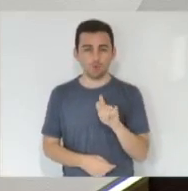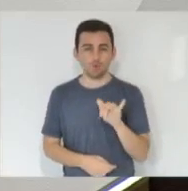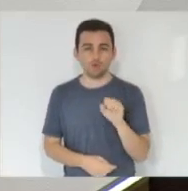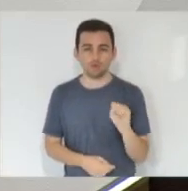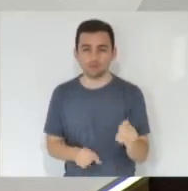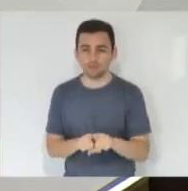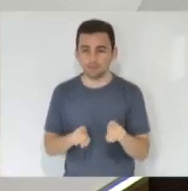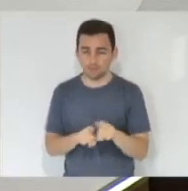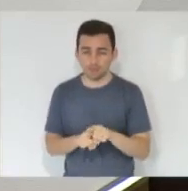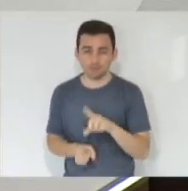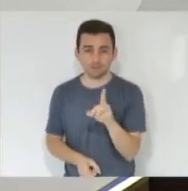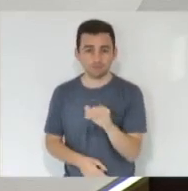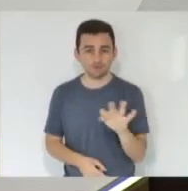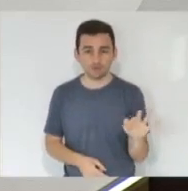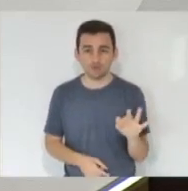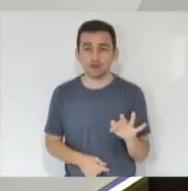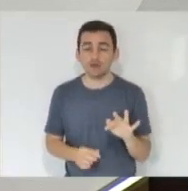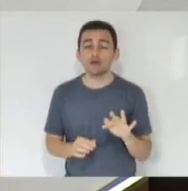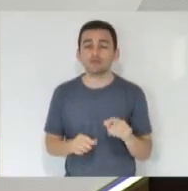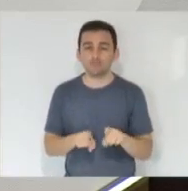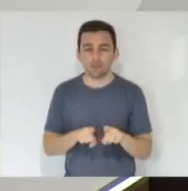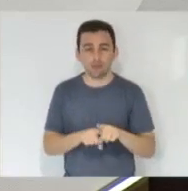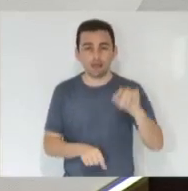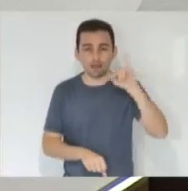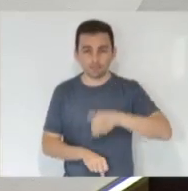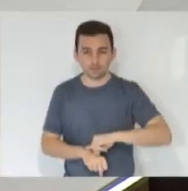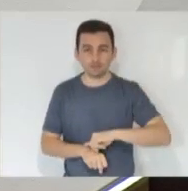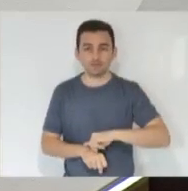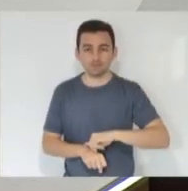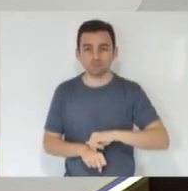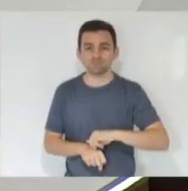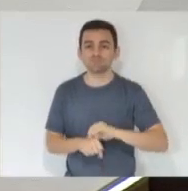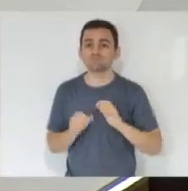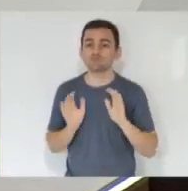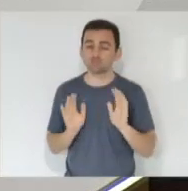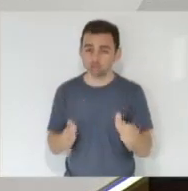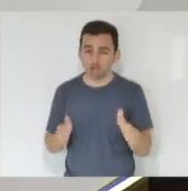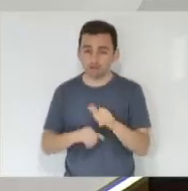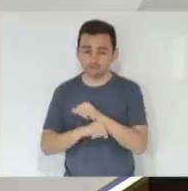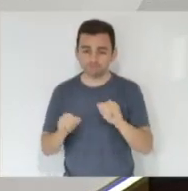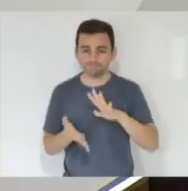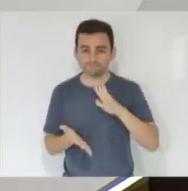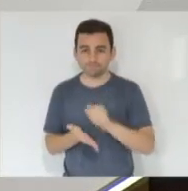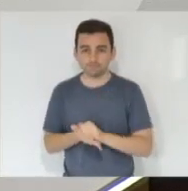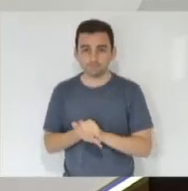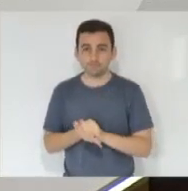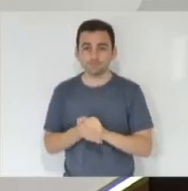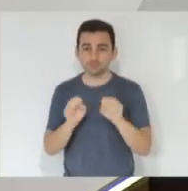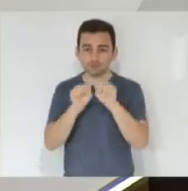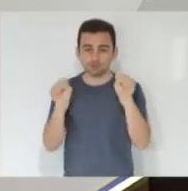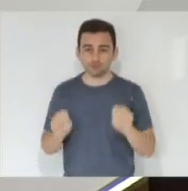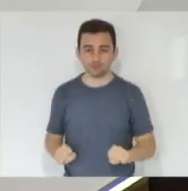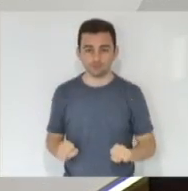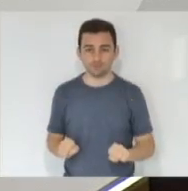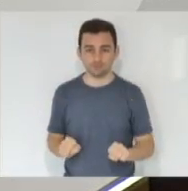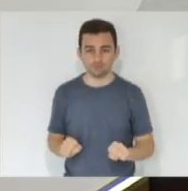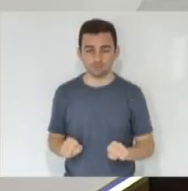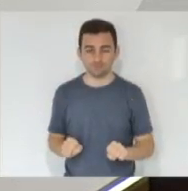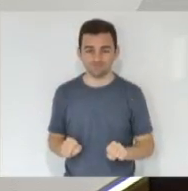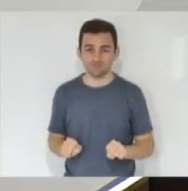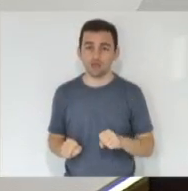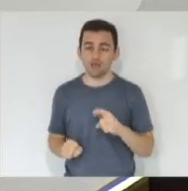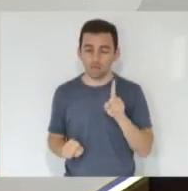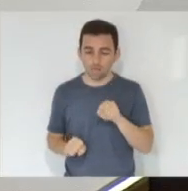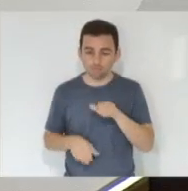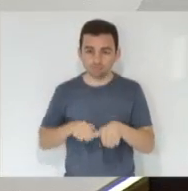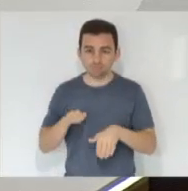mesmo a nossa capital, semana passada noticiou seu ingresso nesse sistema. É um passo